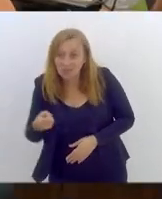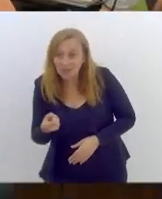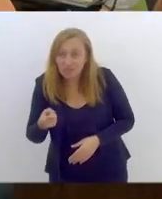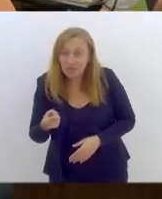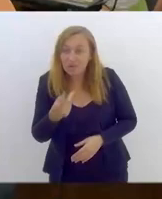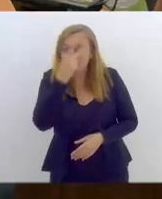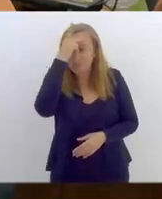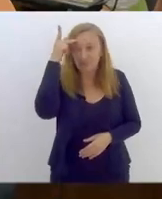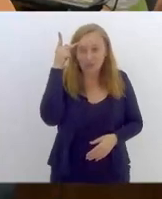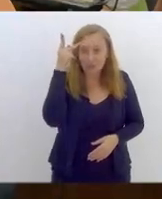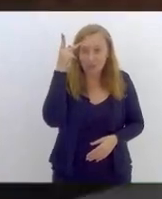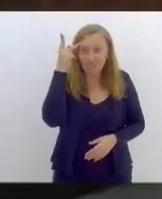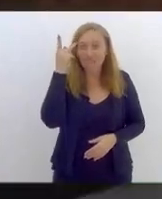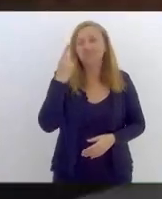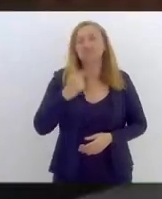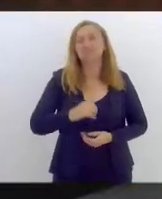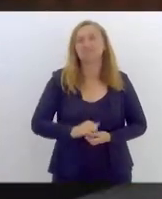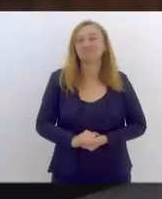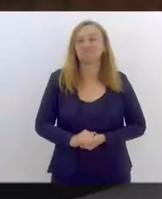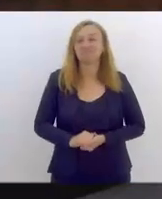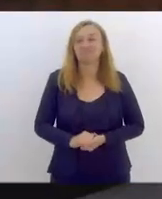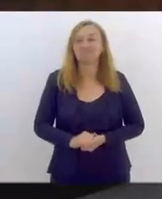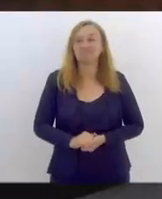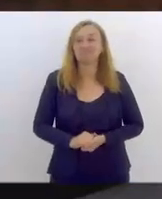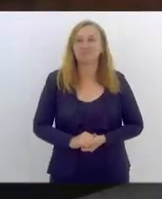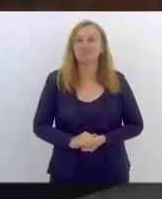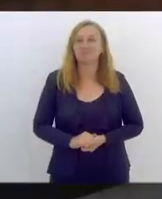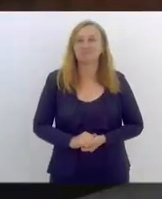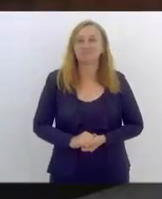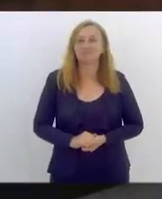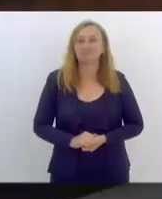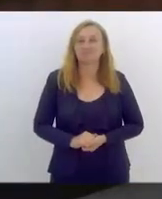174.132 pessoas